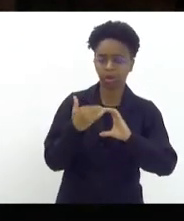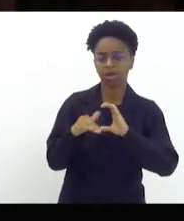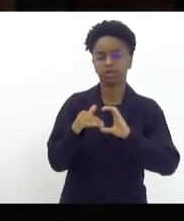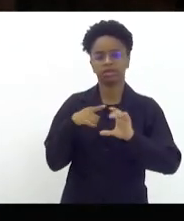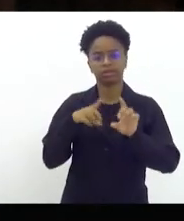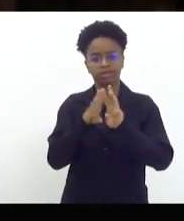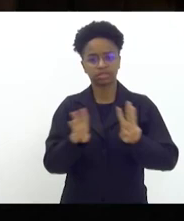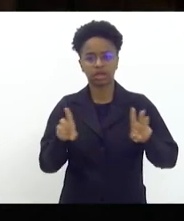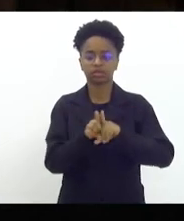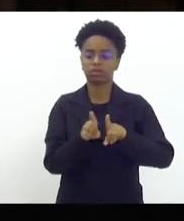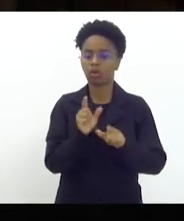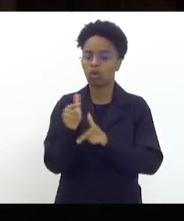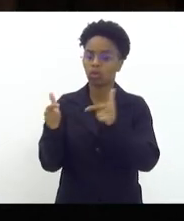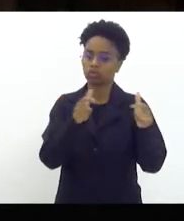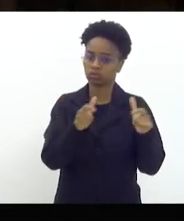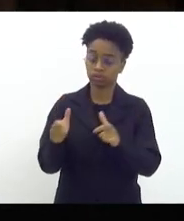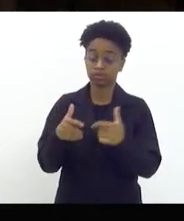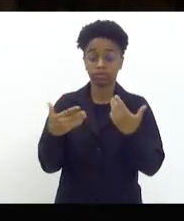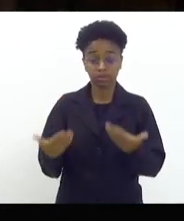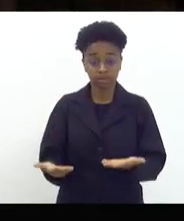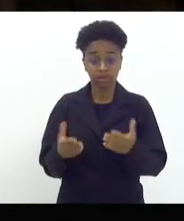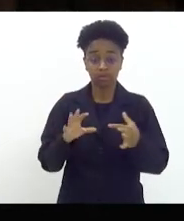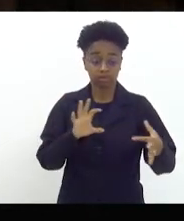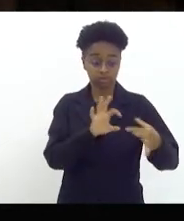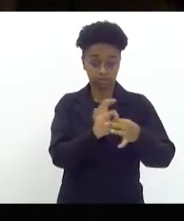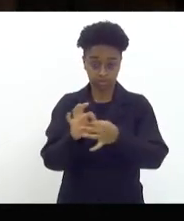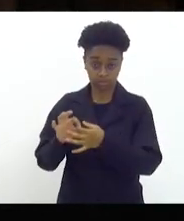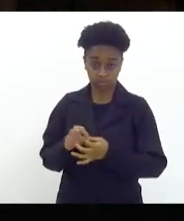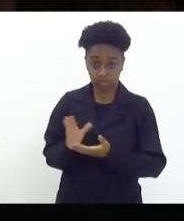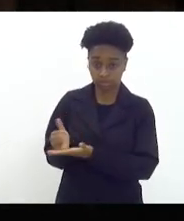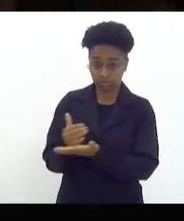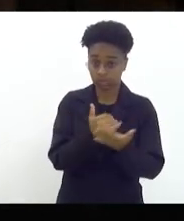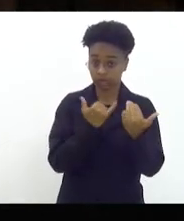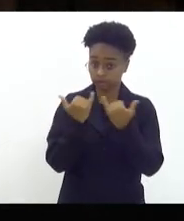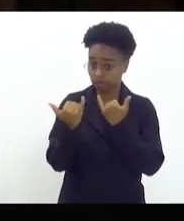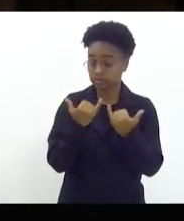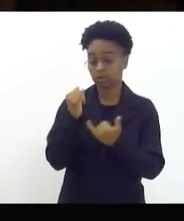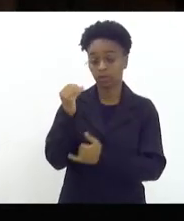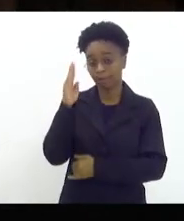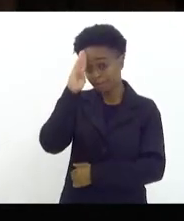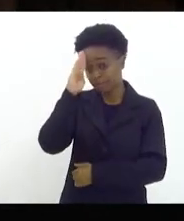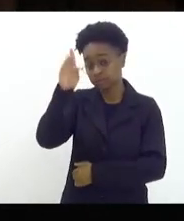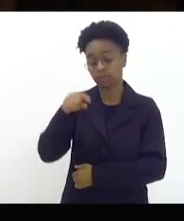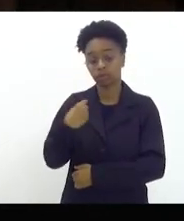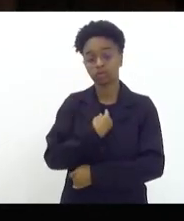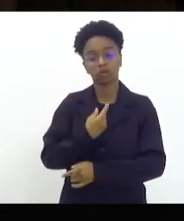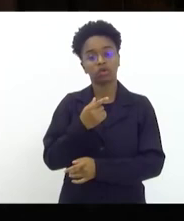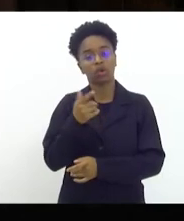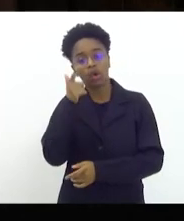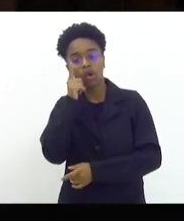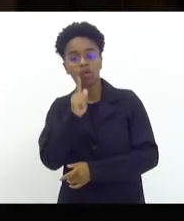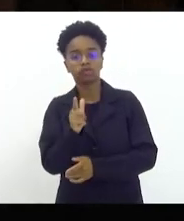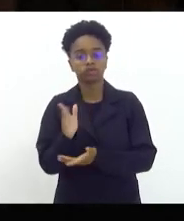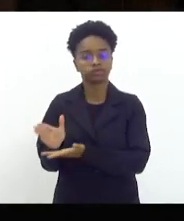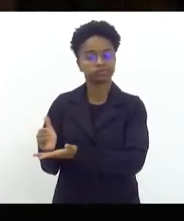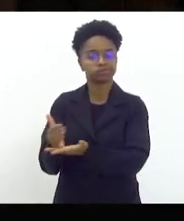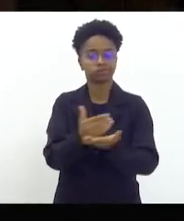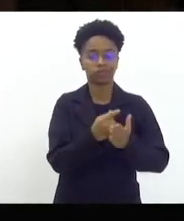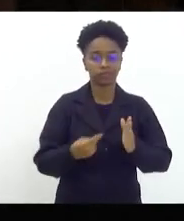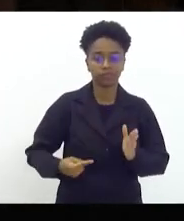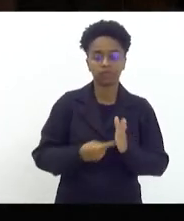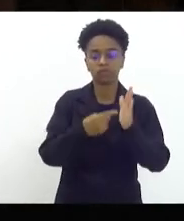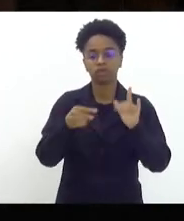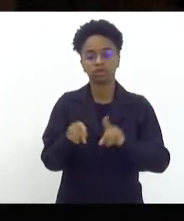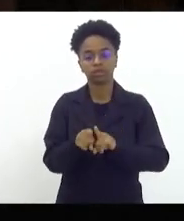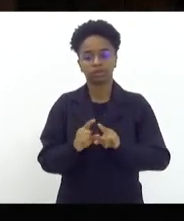computadores e outras mídias Então essa integração de base de dados é fundamental para a gente monitorar essas denúncias e fazer